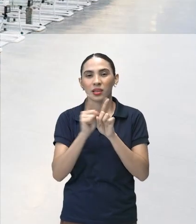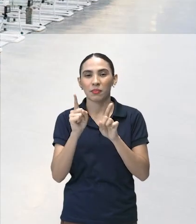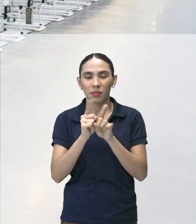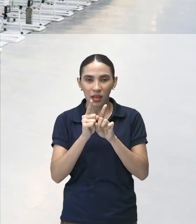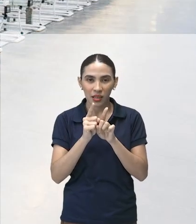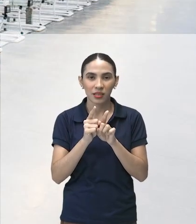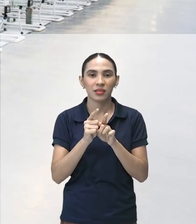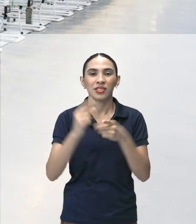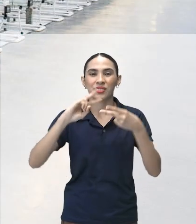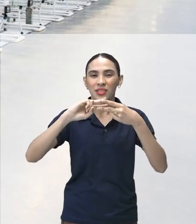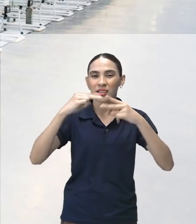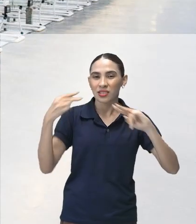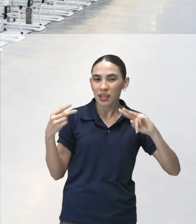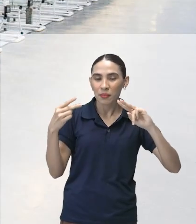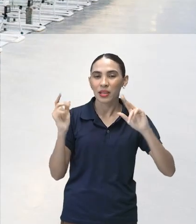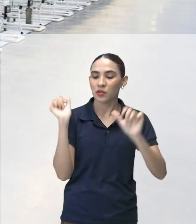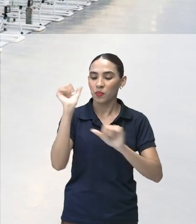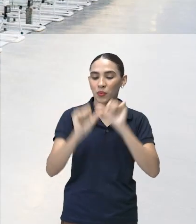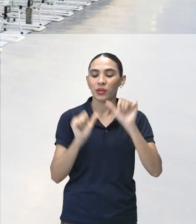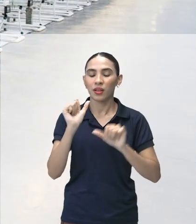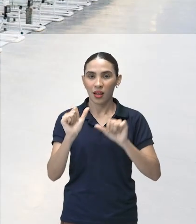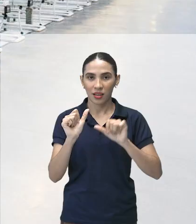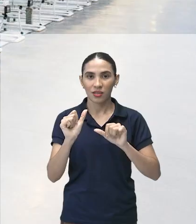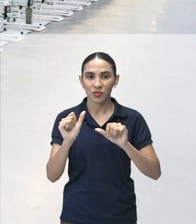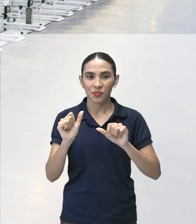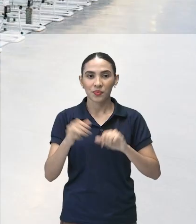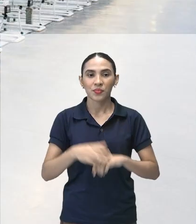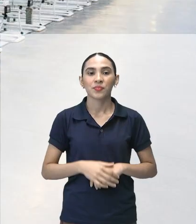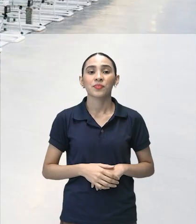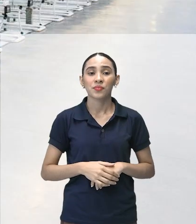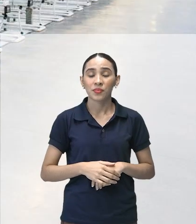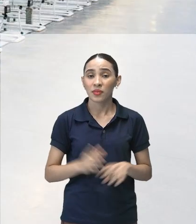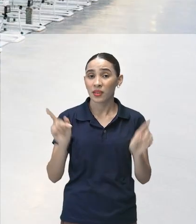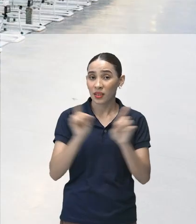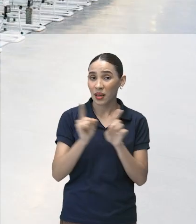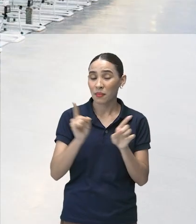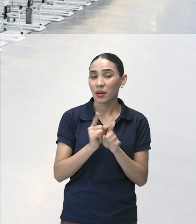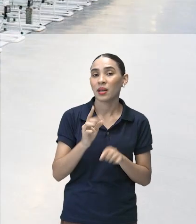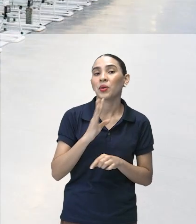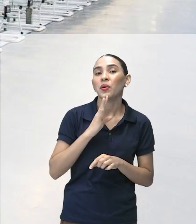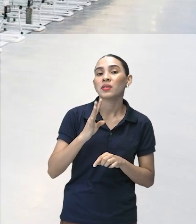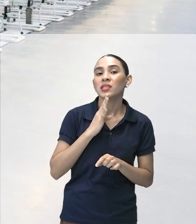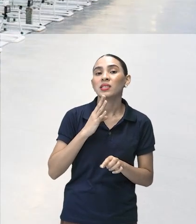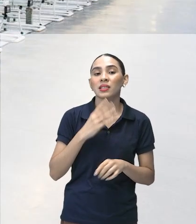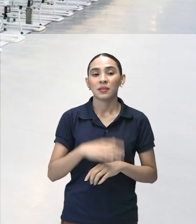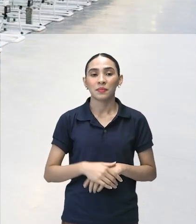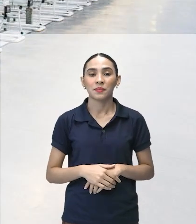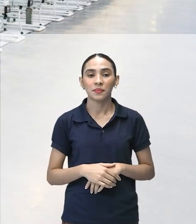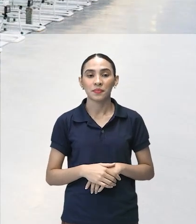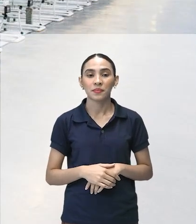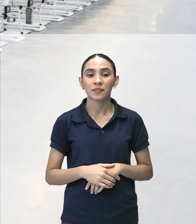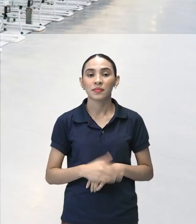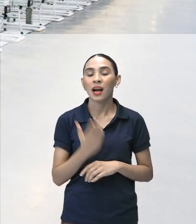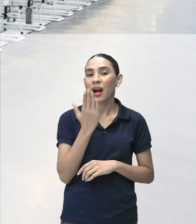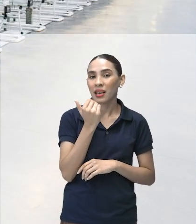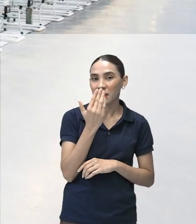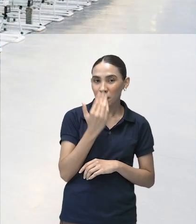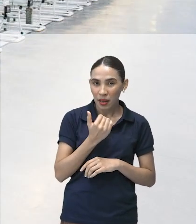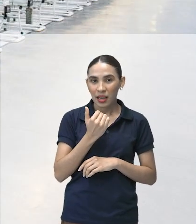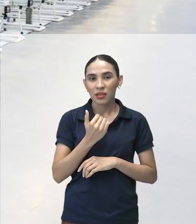estão geneticamente modificadas, que também são conhecidas como os